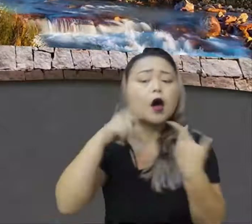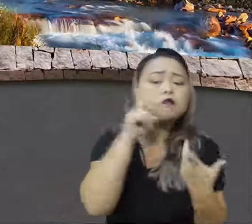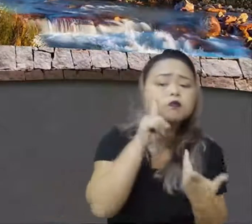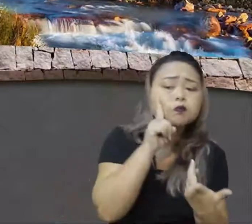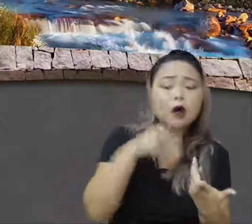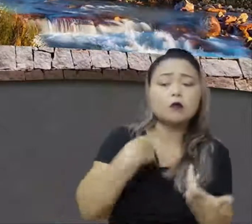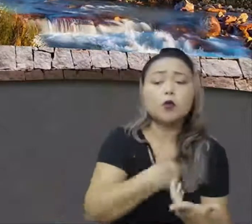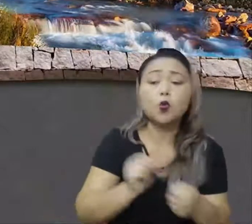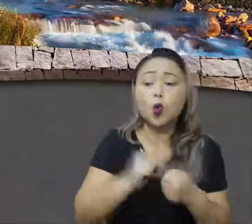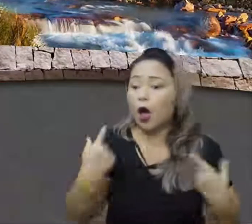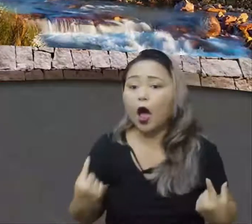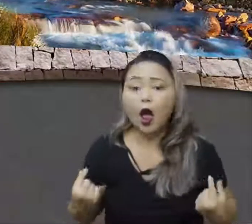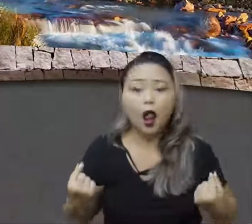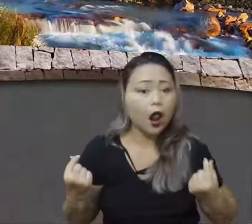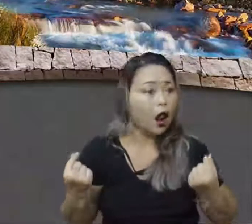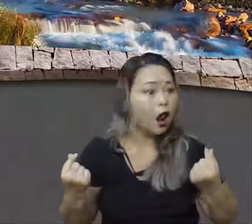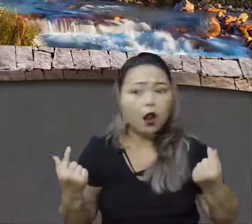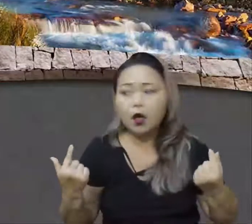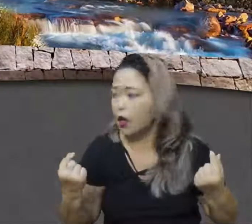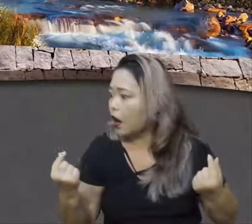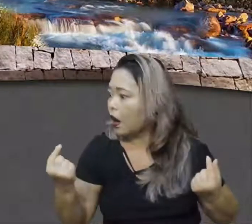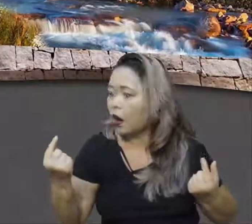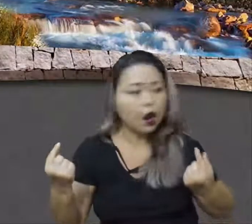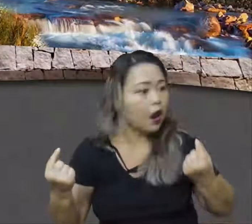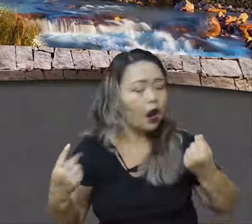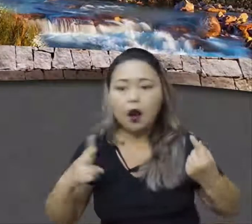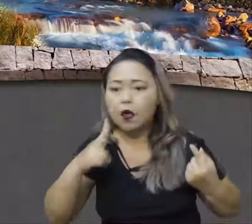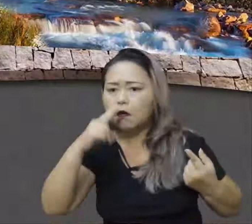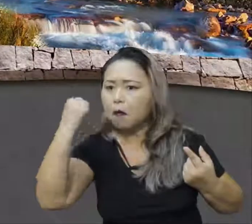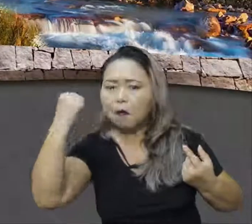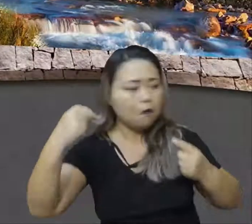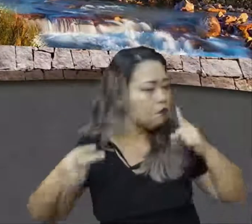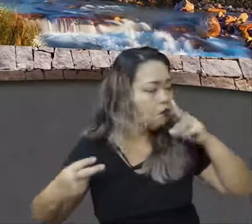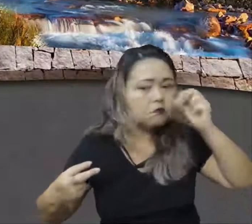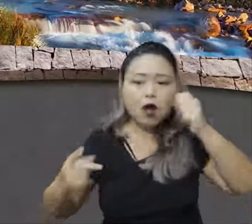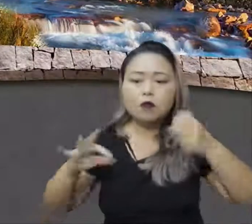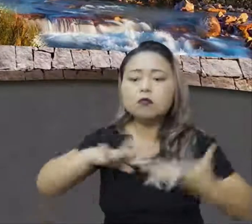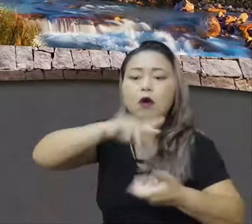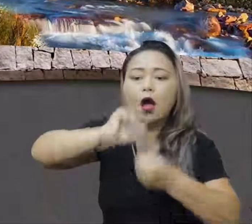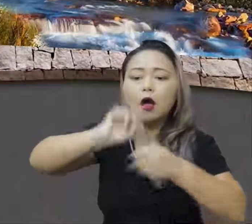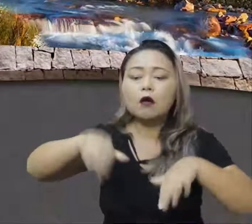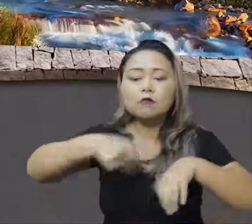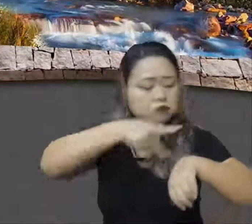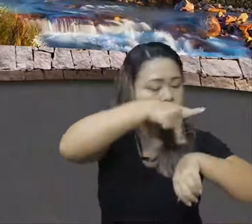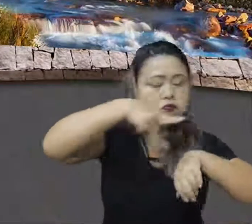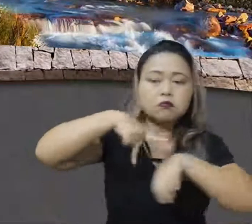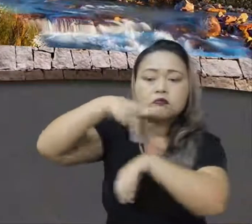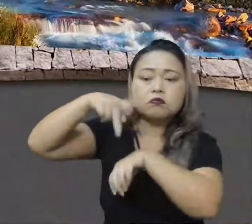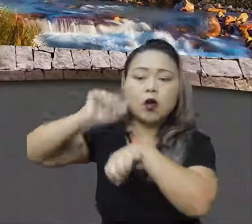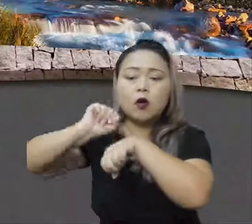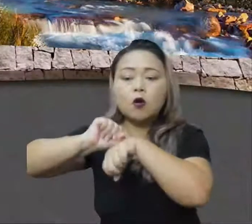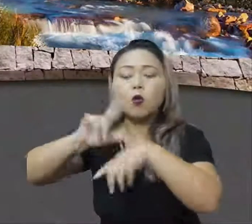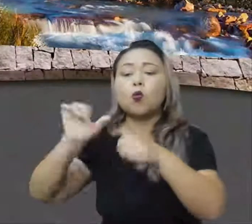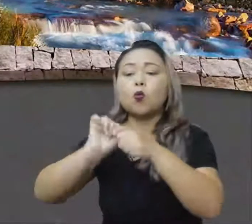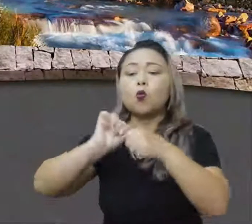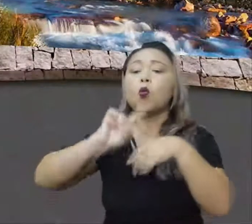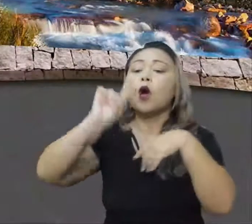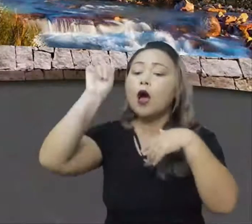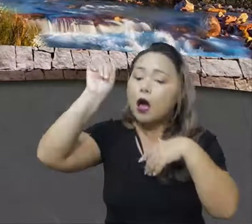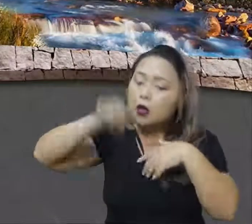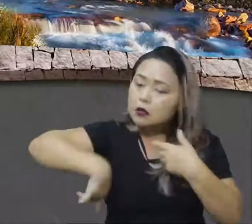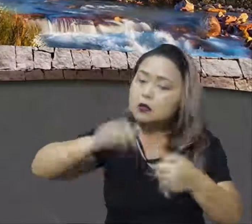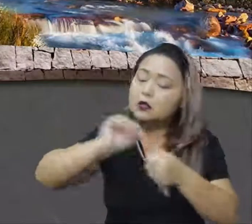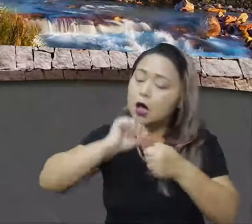São as economias mais poderosas do mundo. São os países que exportam muito.